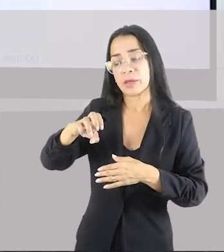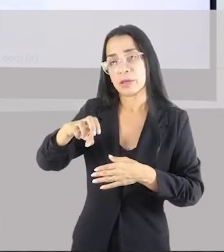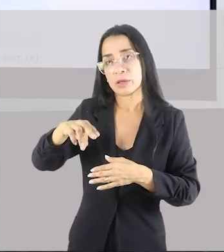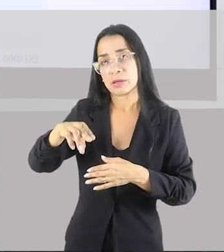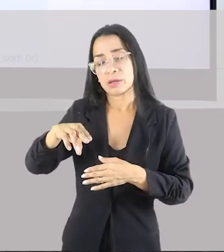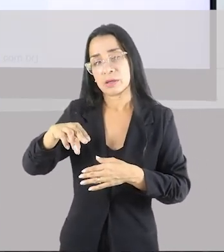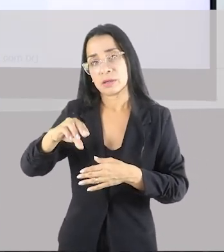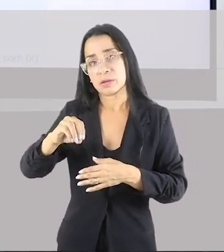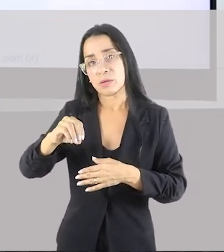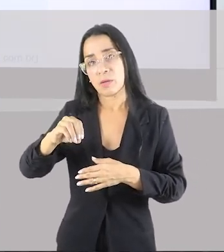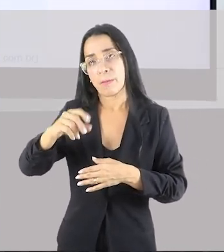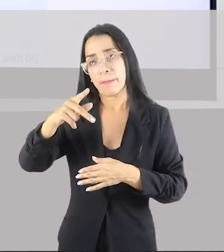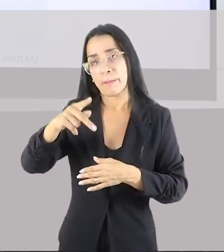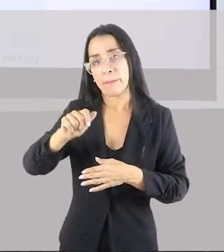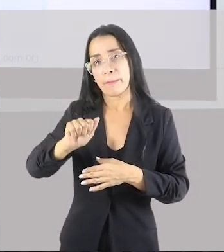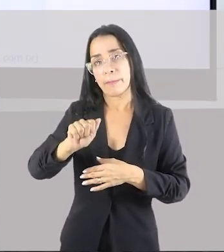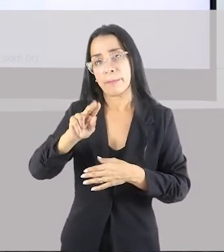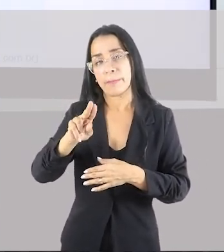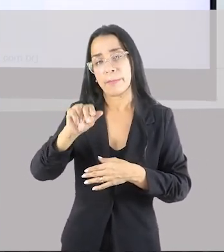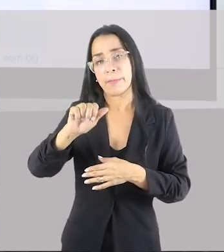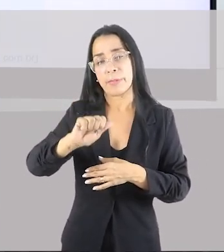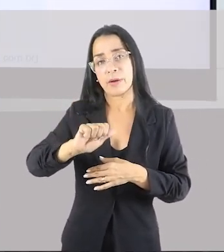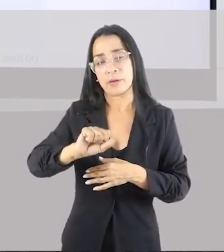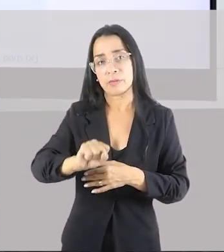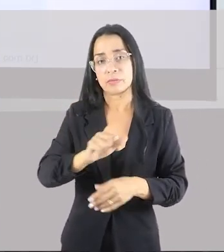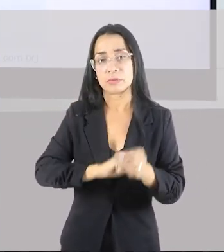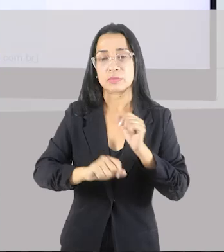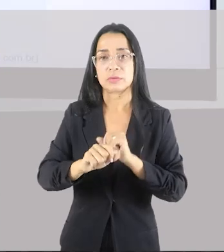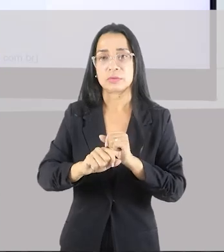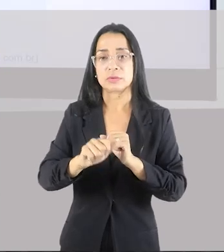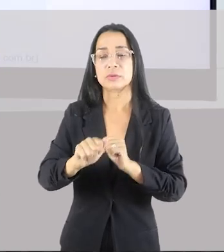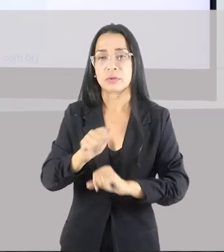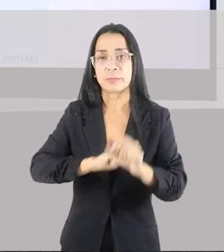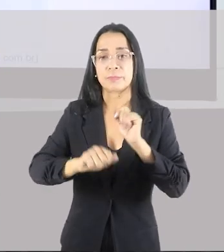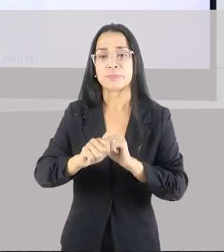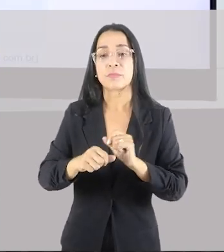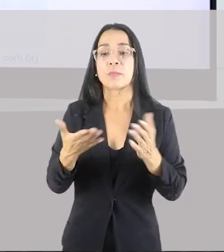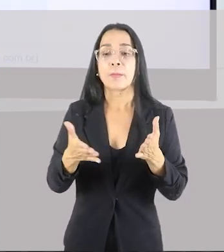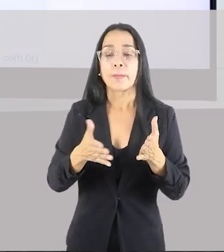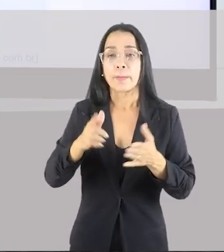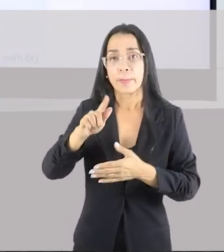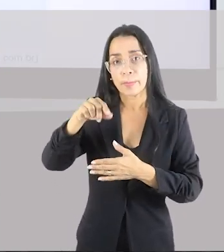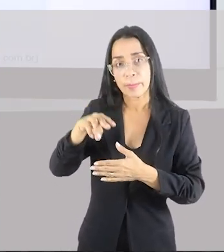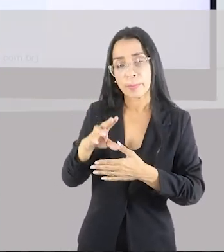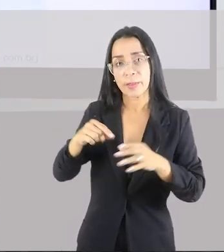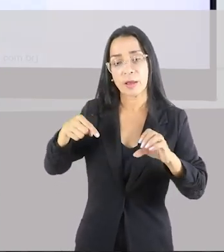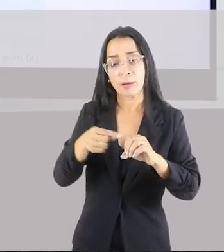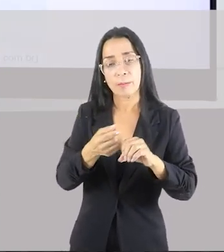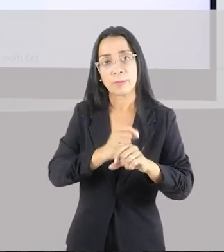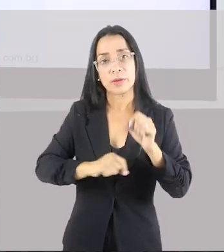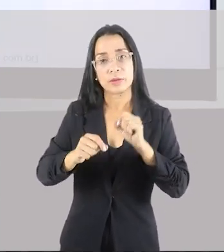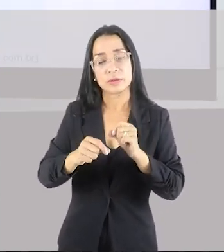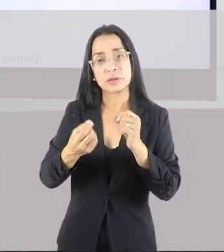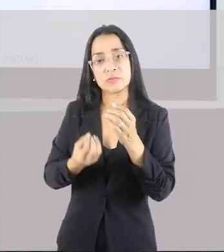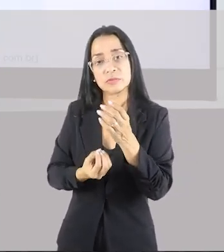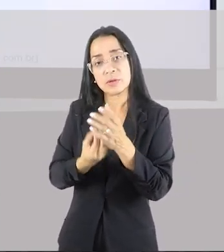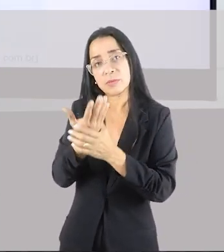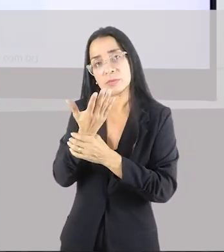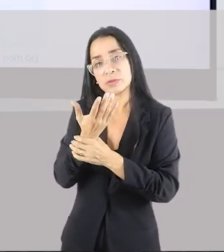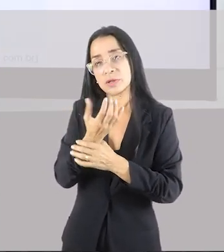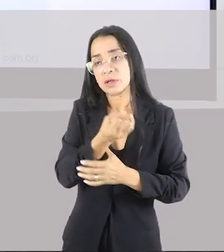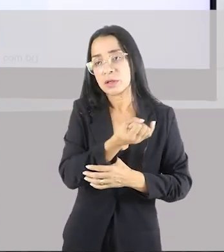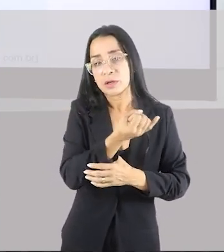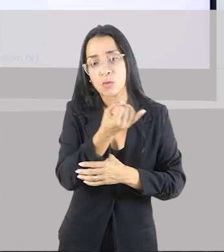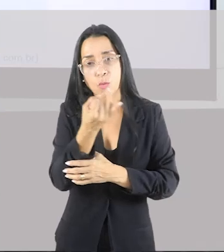tá certo? Os gametas que vão ser produzidos, né, pelo corpo feminino, ele já tem ali um